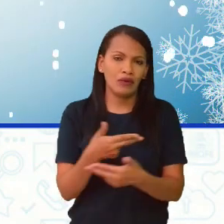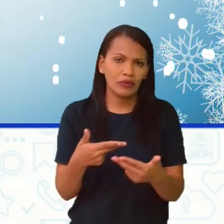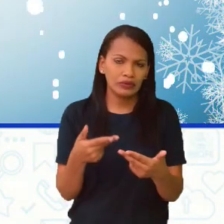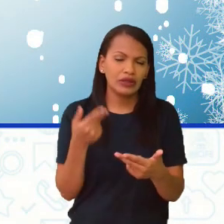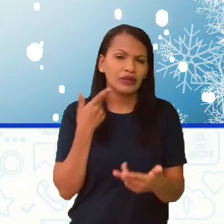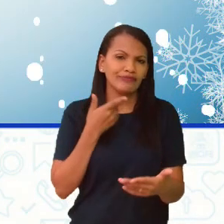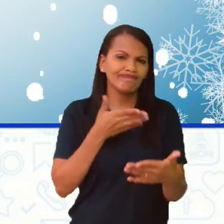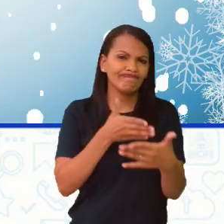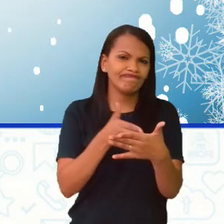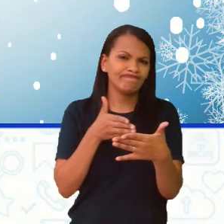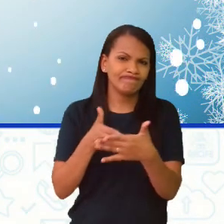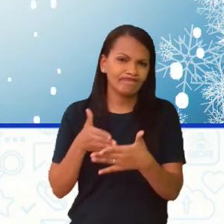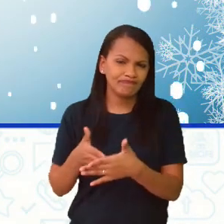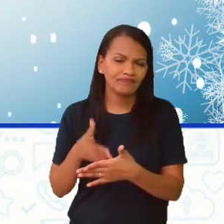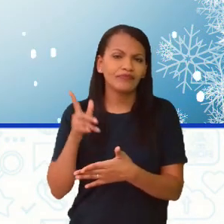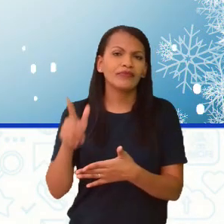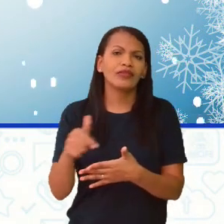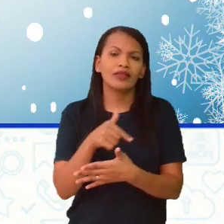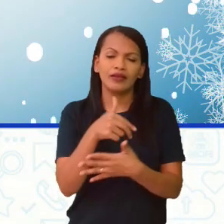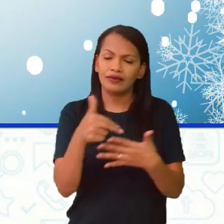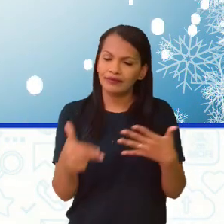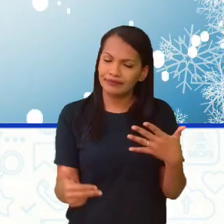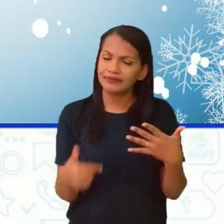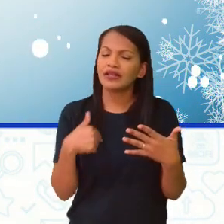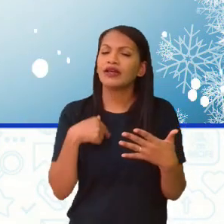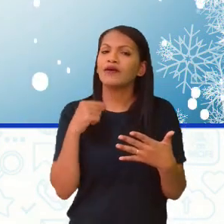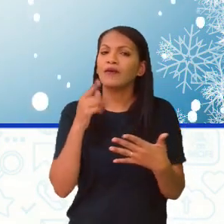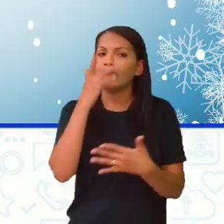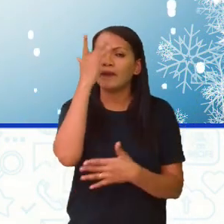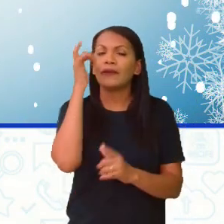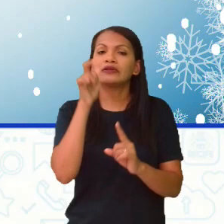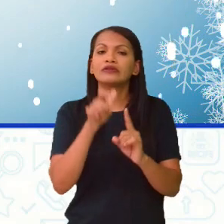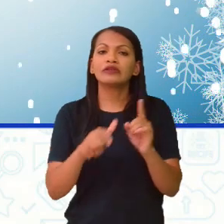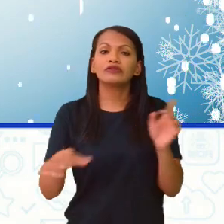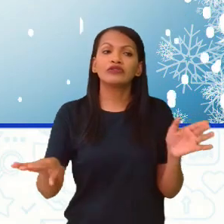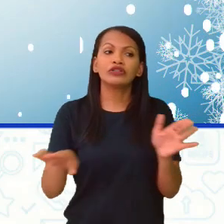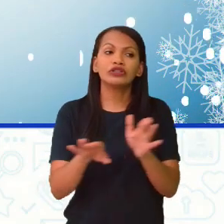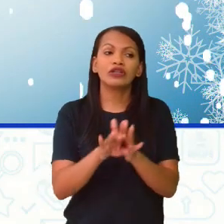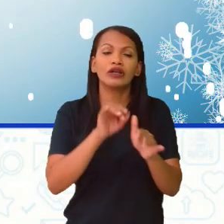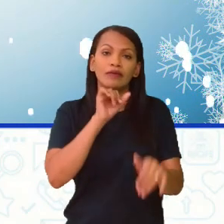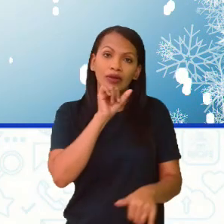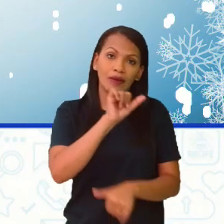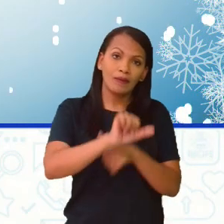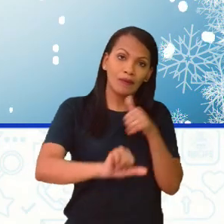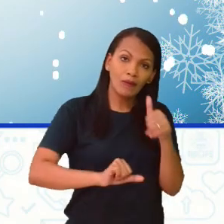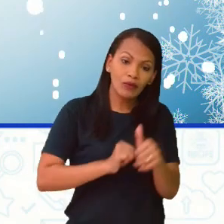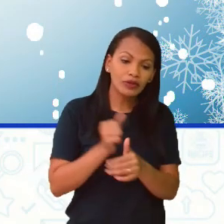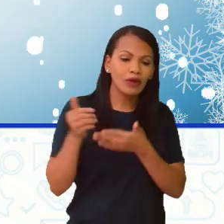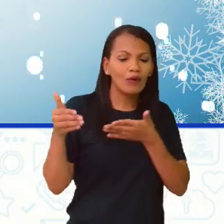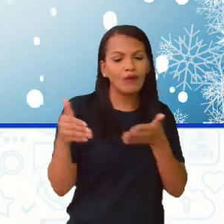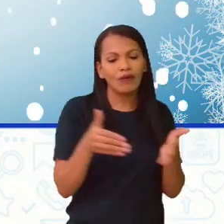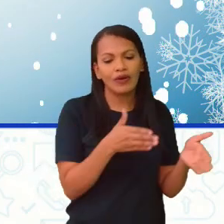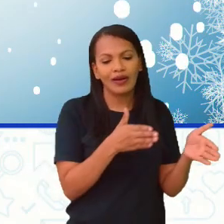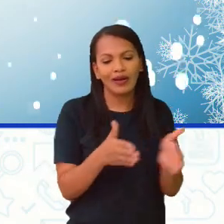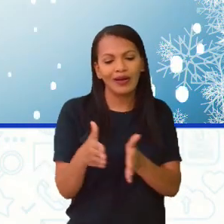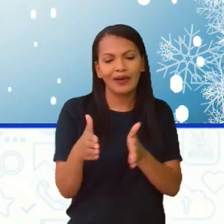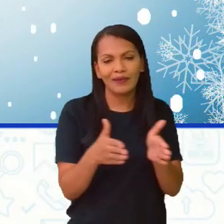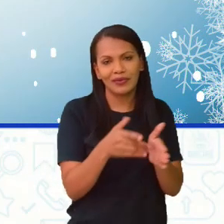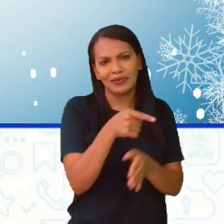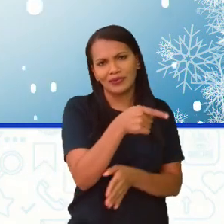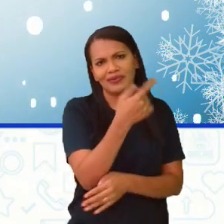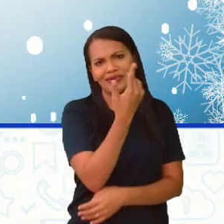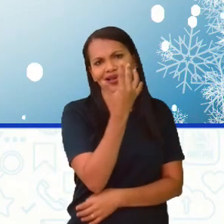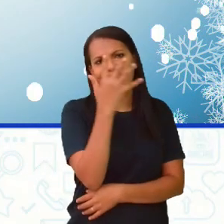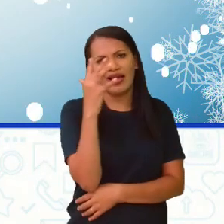história, esse elemento é uma outra personagem que chega para mudar o caminho da árvore